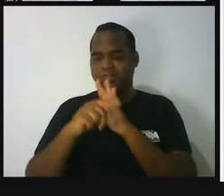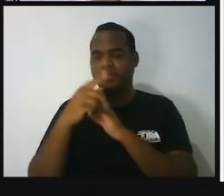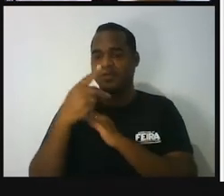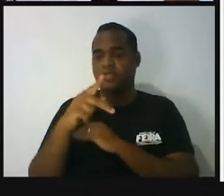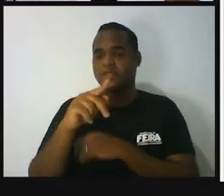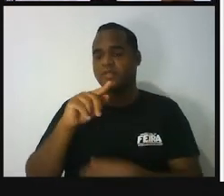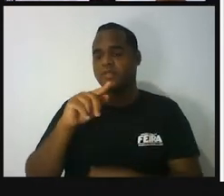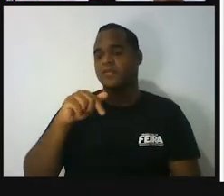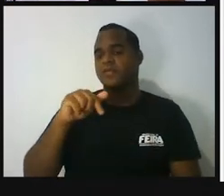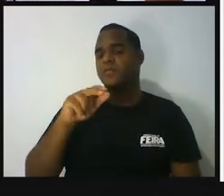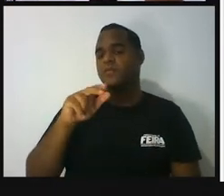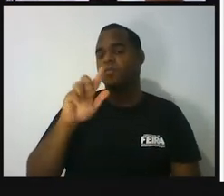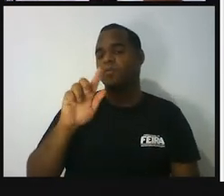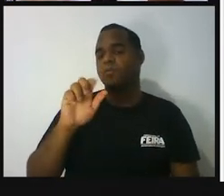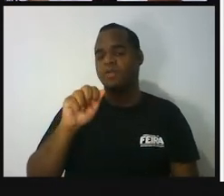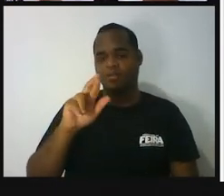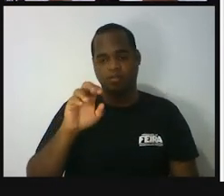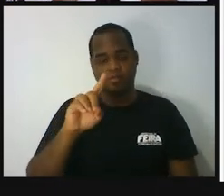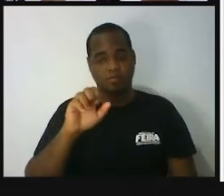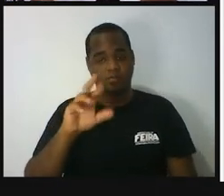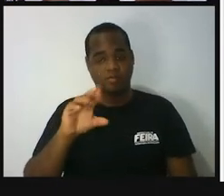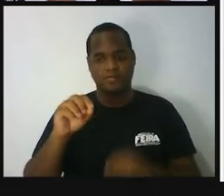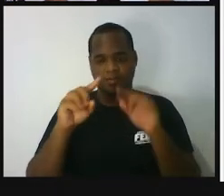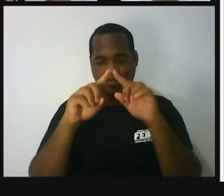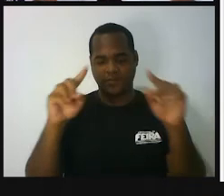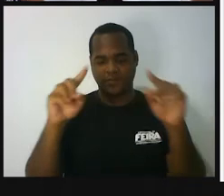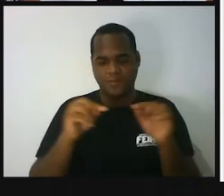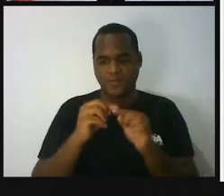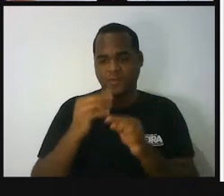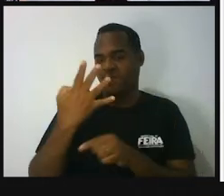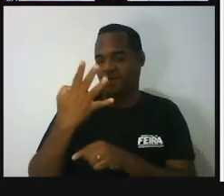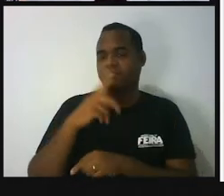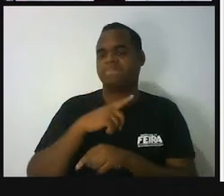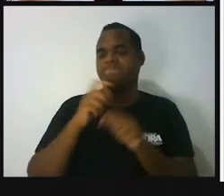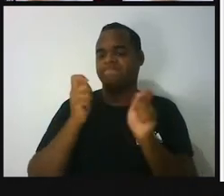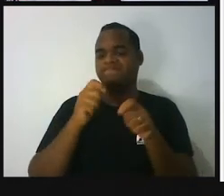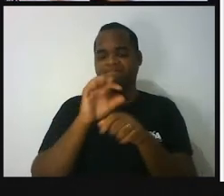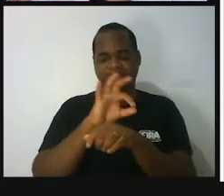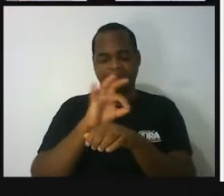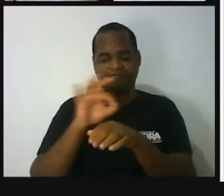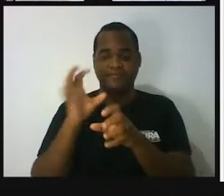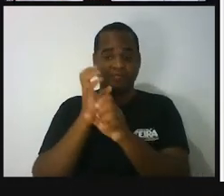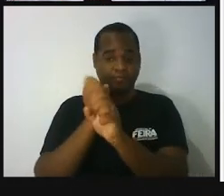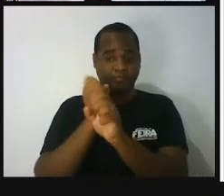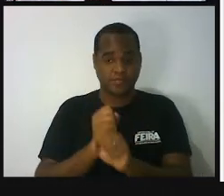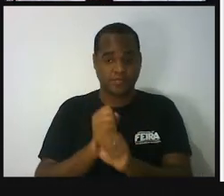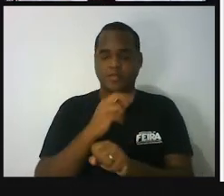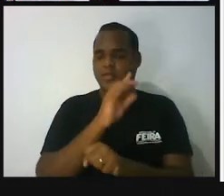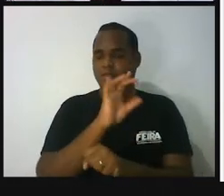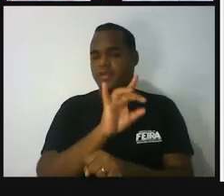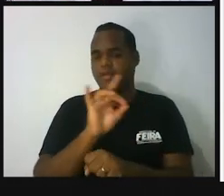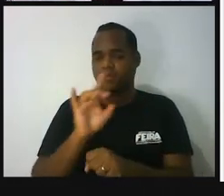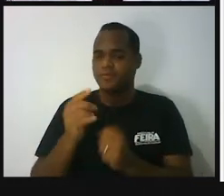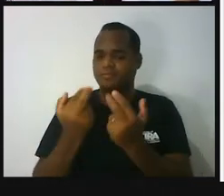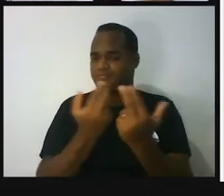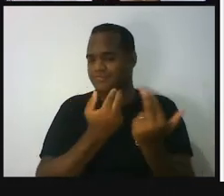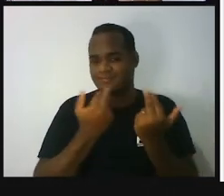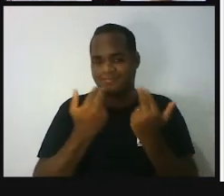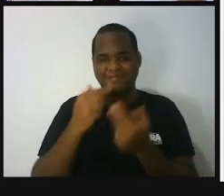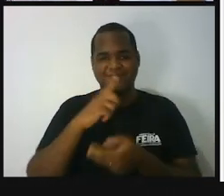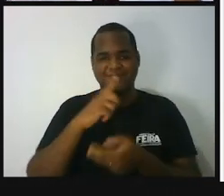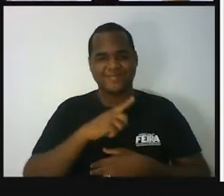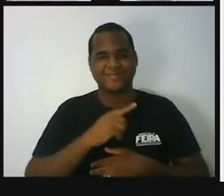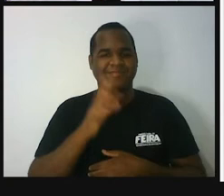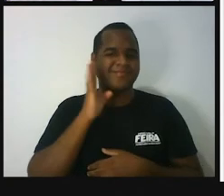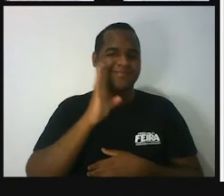quadrado é um polígono de quatro lados, e quando você medir esses quatro lados vão ter a mesma medida. Bacana,